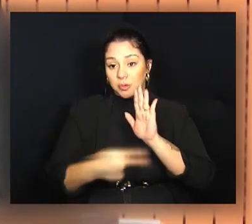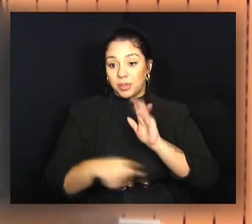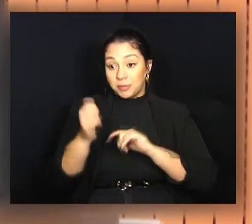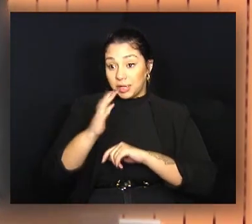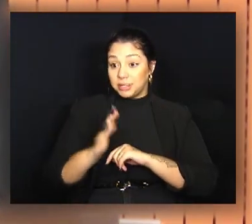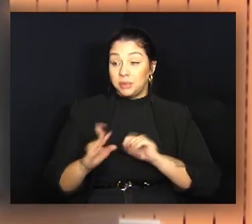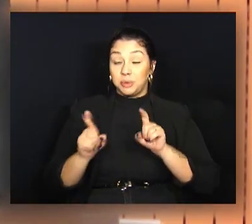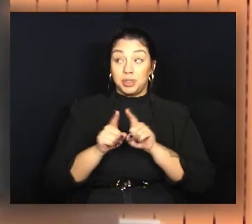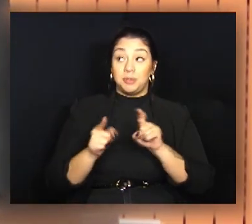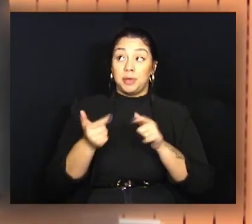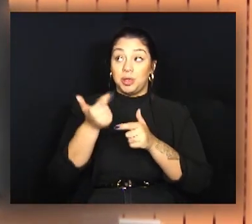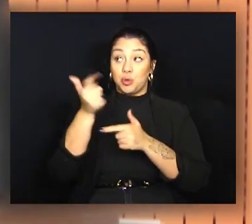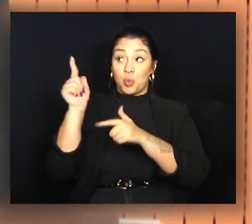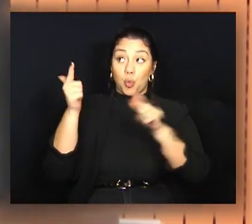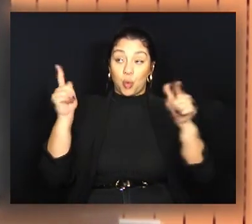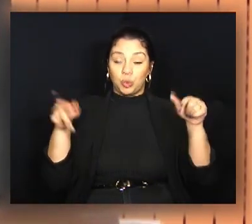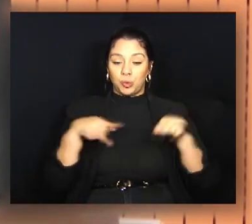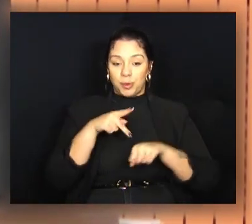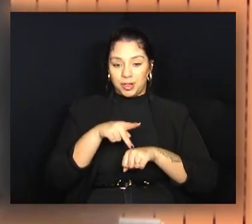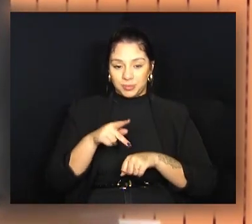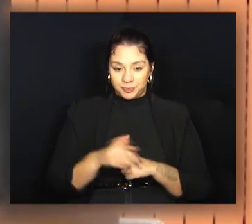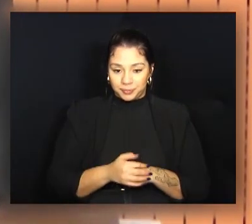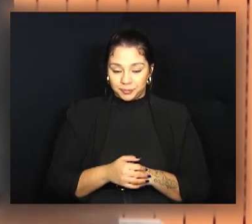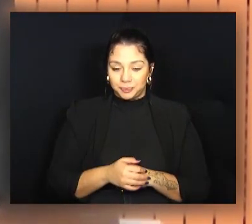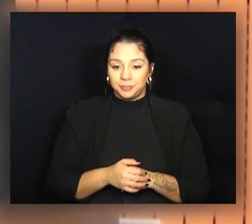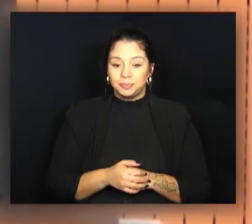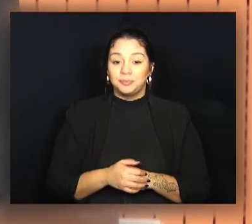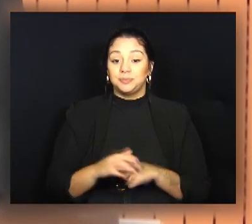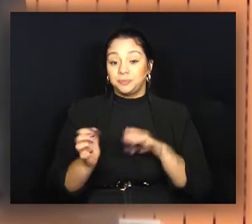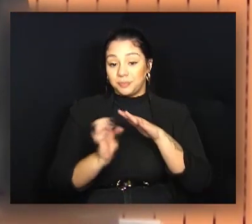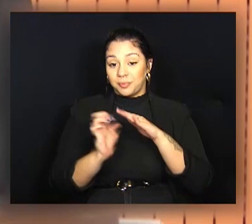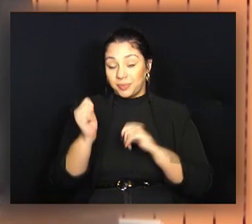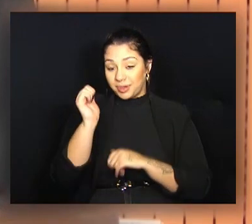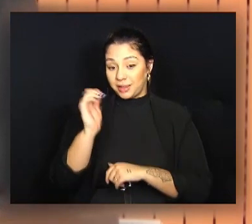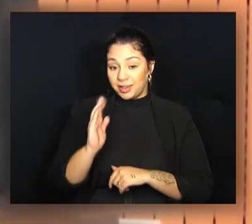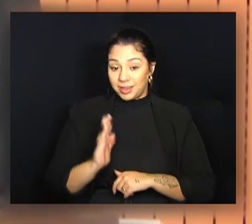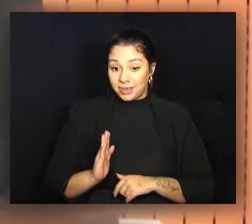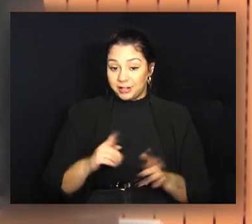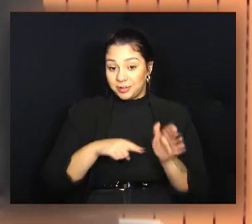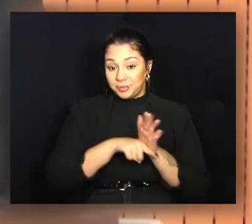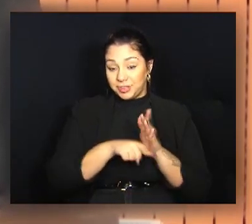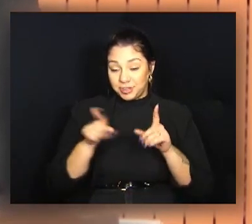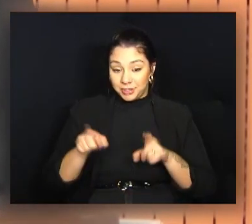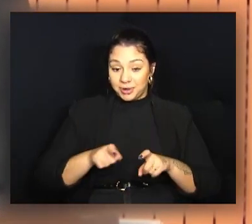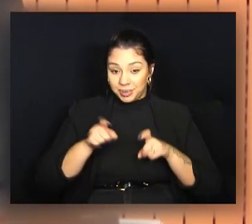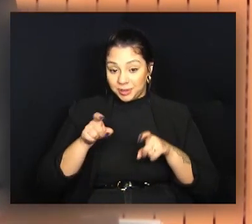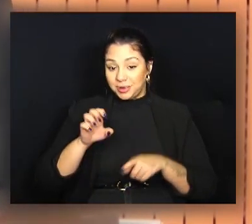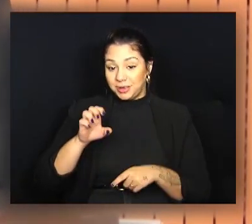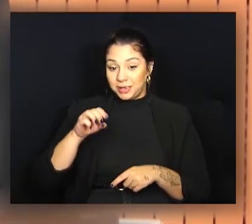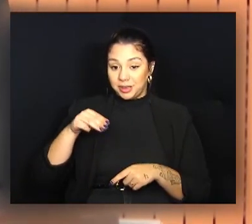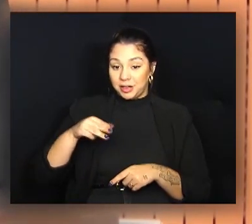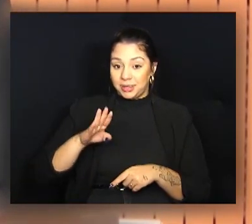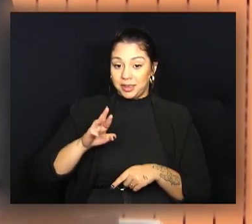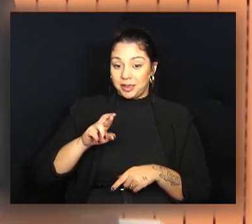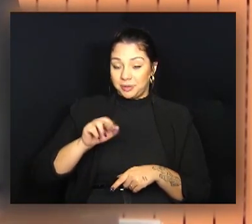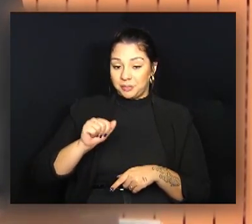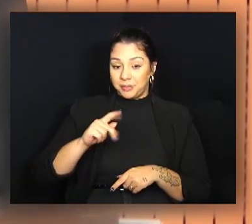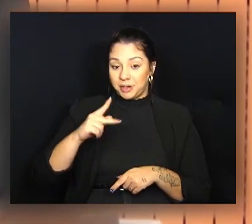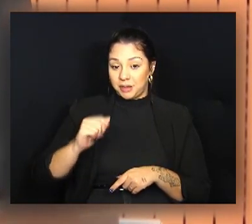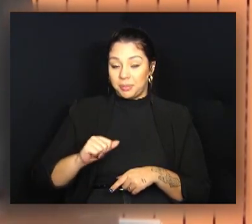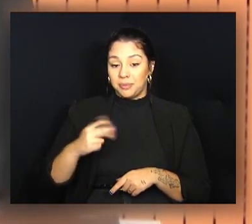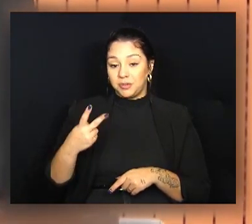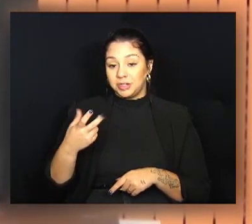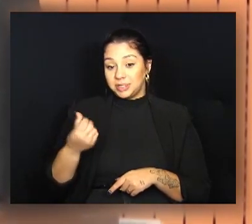empresa brasileira de pesquisa agropecuária, Embrapa, no dia 26 de abril deste